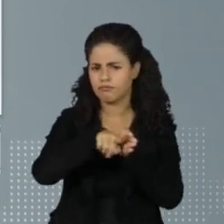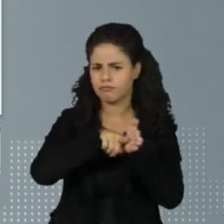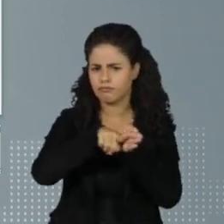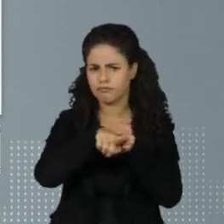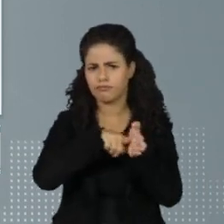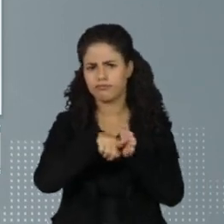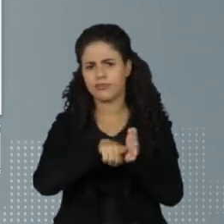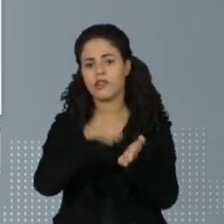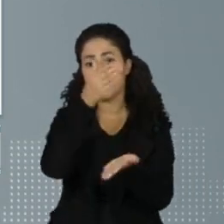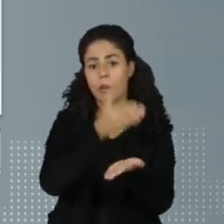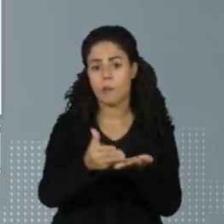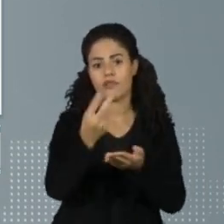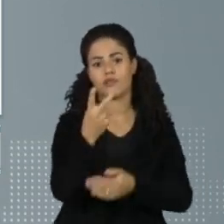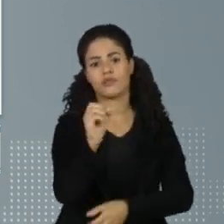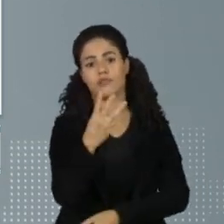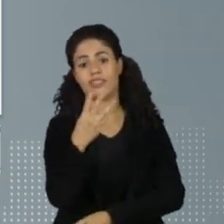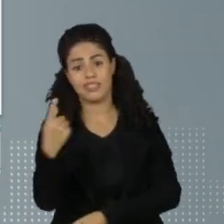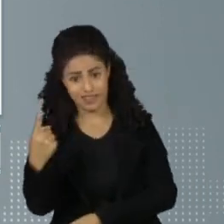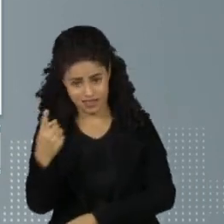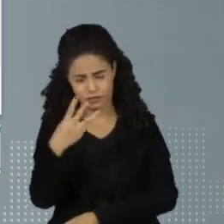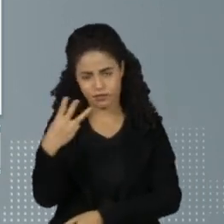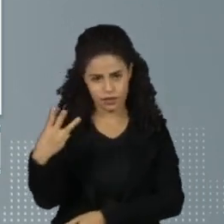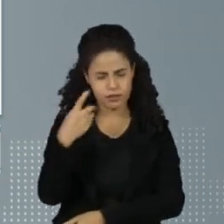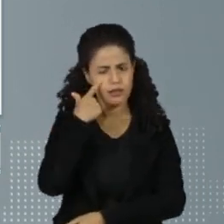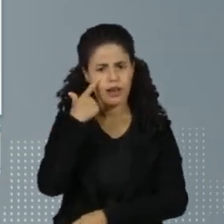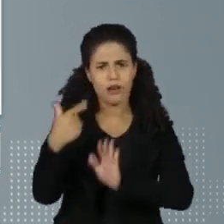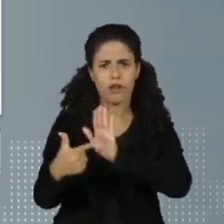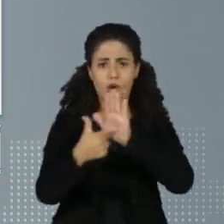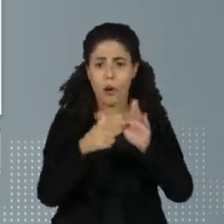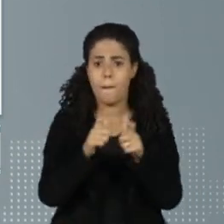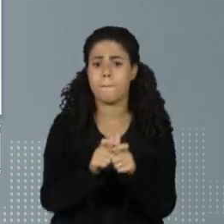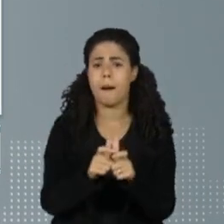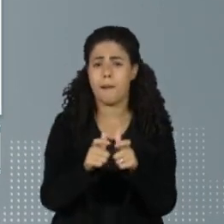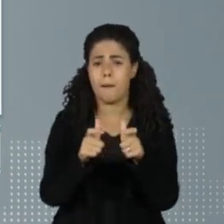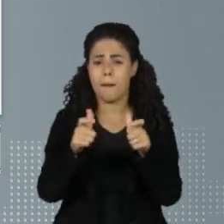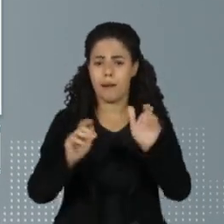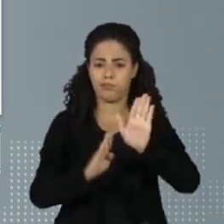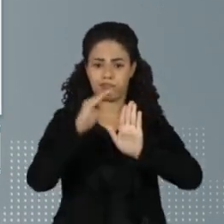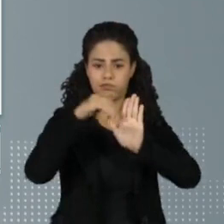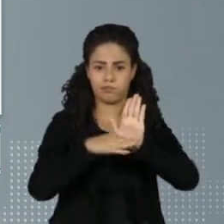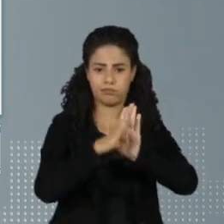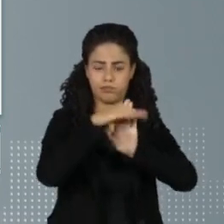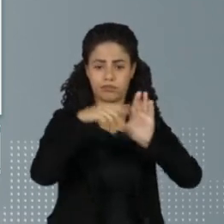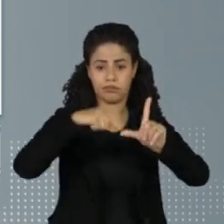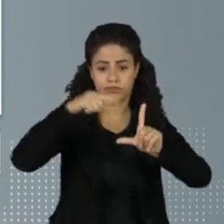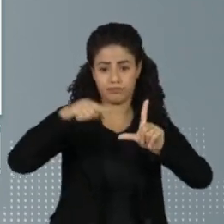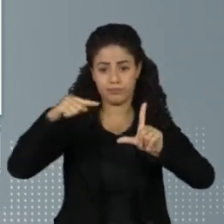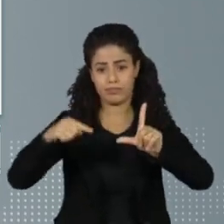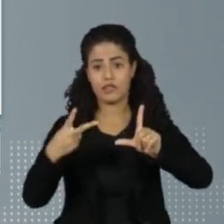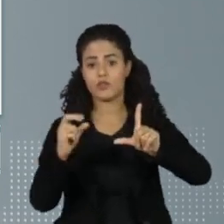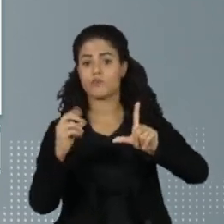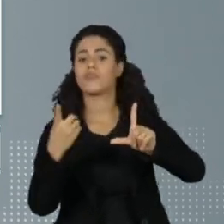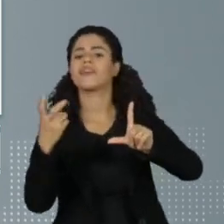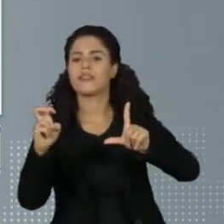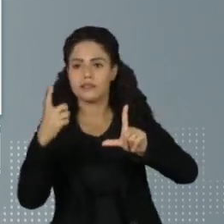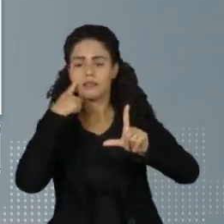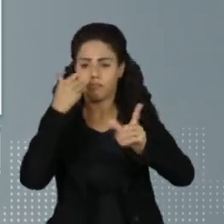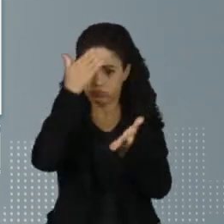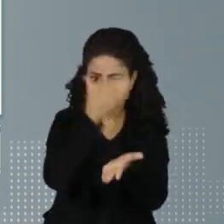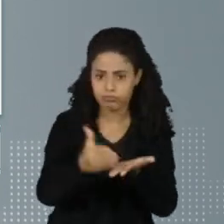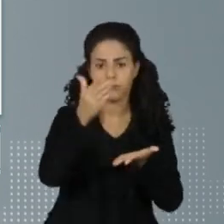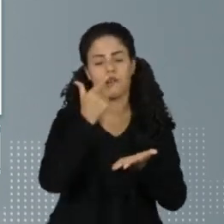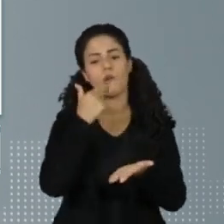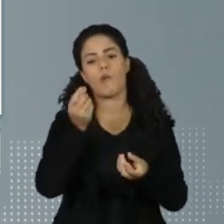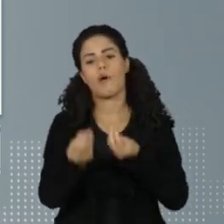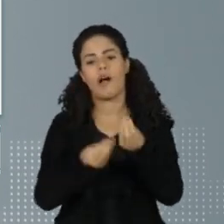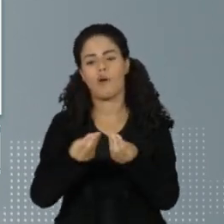só mede a partir de 2013. O maior volume de recursos, sem contar a inflação, foi em 2015. A partir daí,